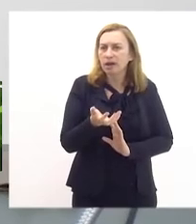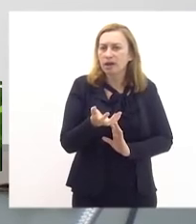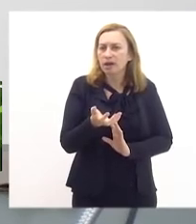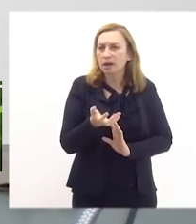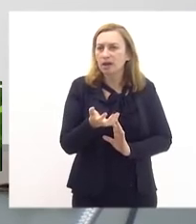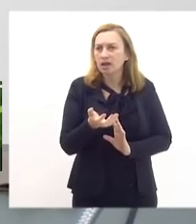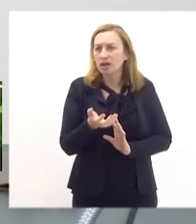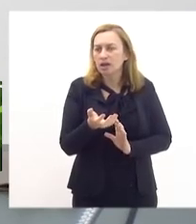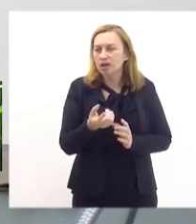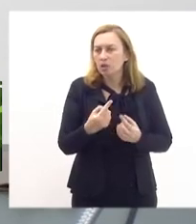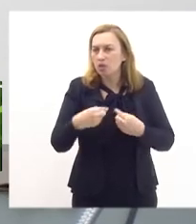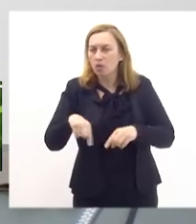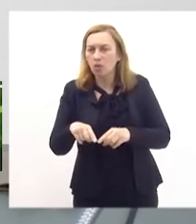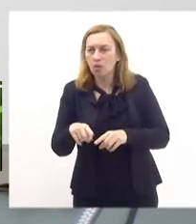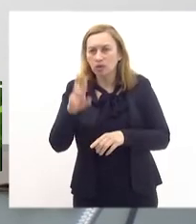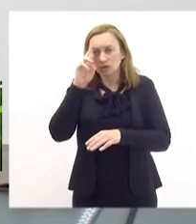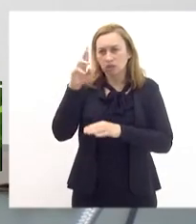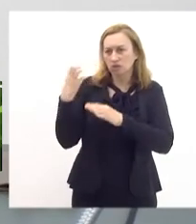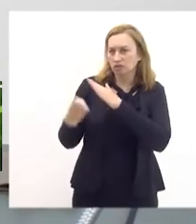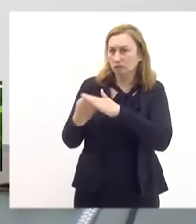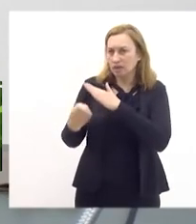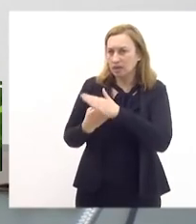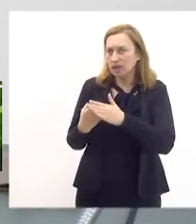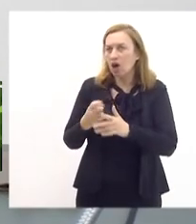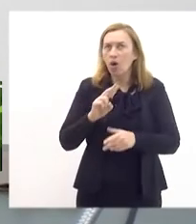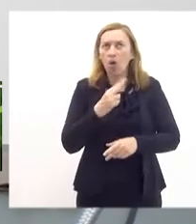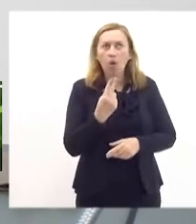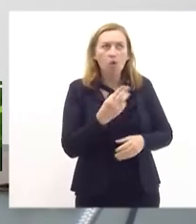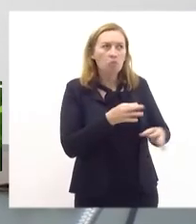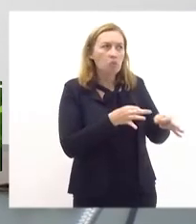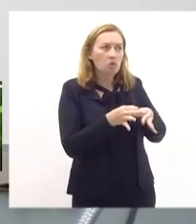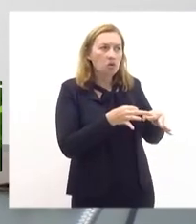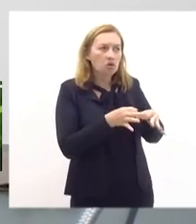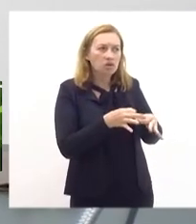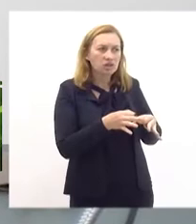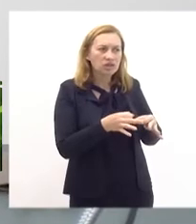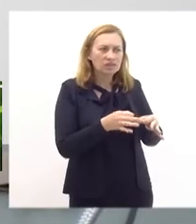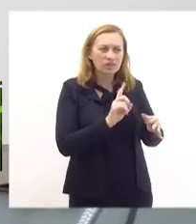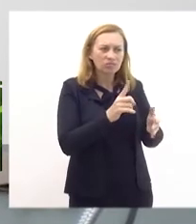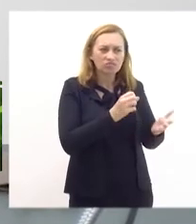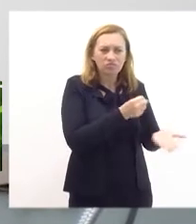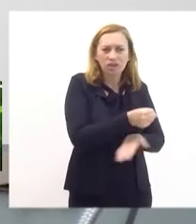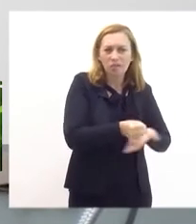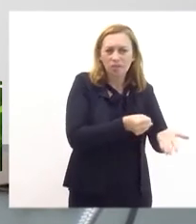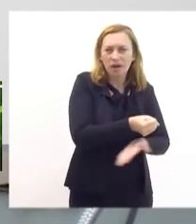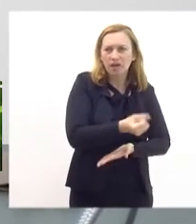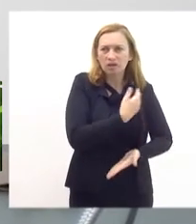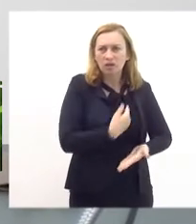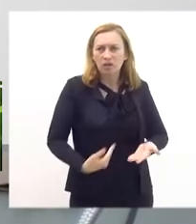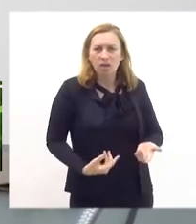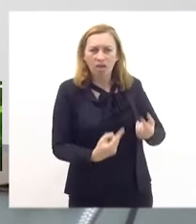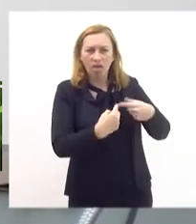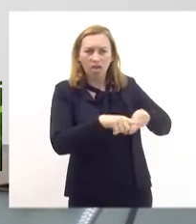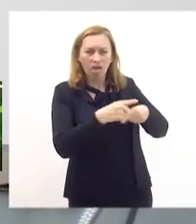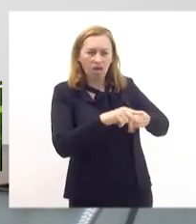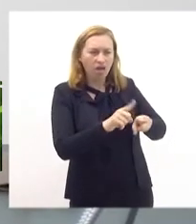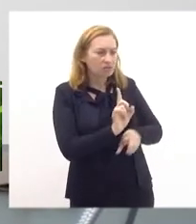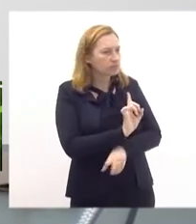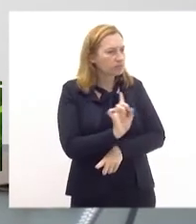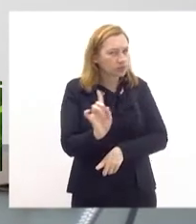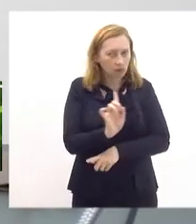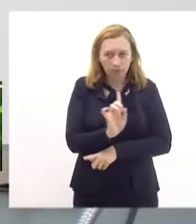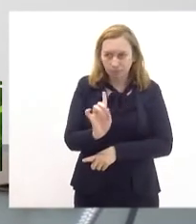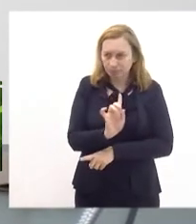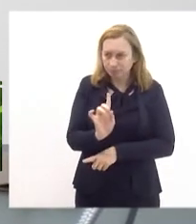incomodar o empresariado, não é um projeto de alguém que não está na base do governo para implicar com o governo, claro que não,